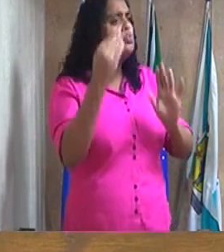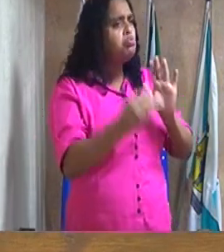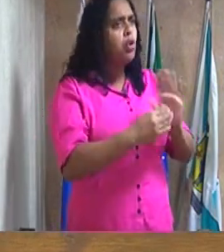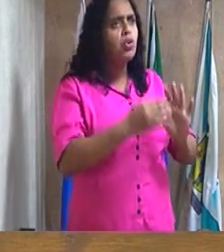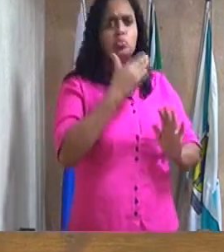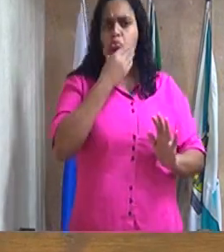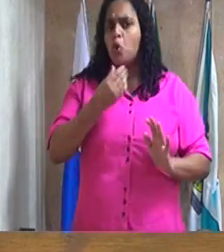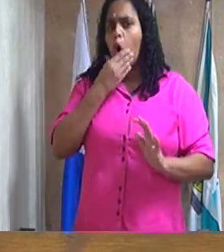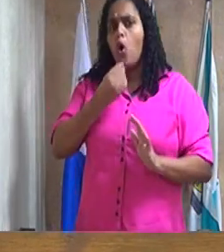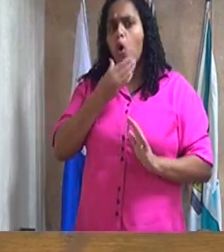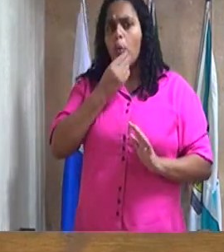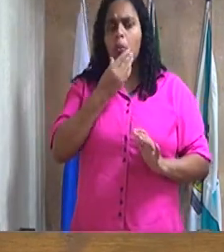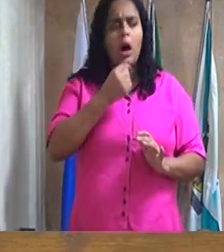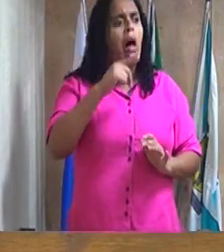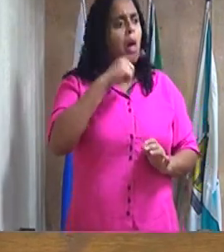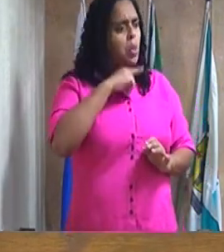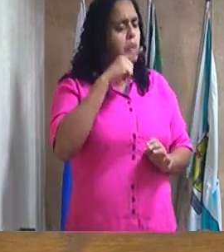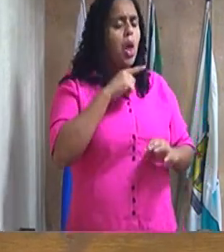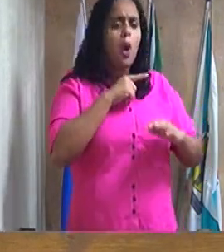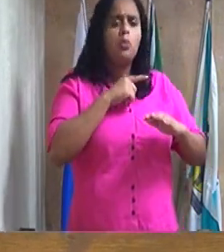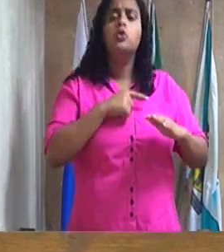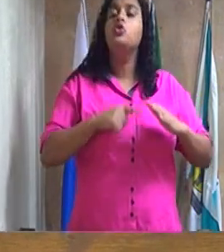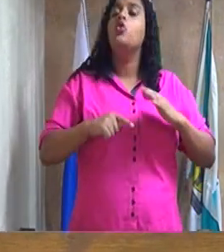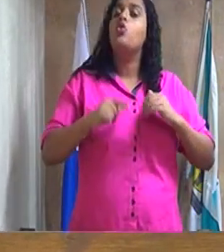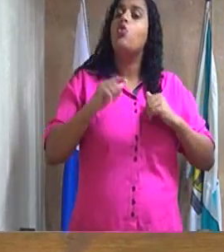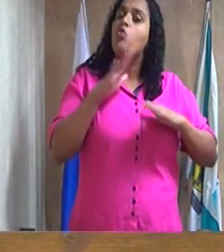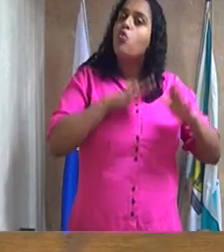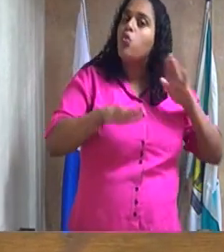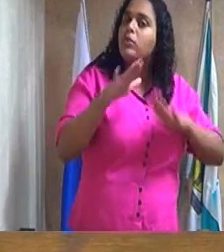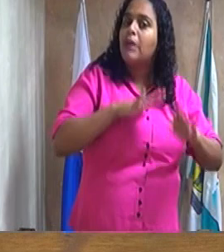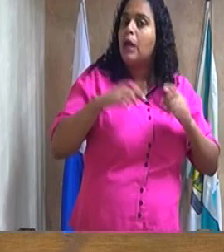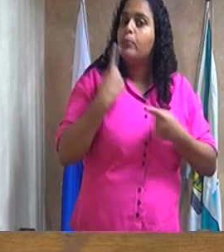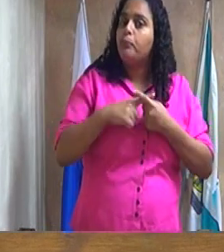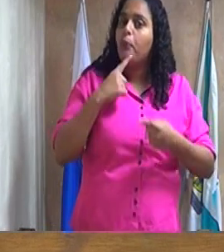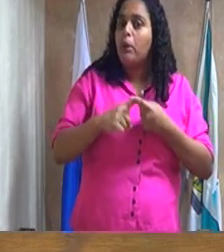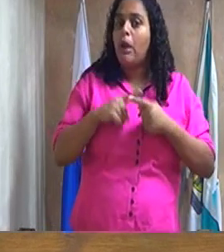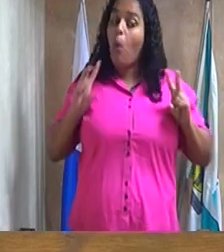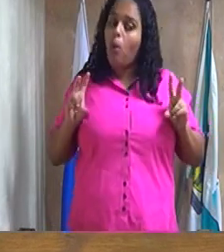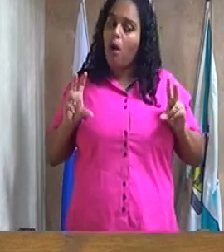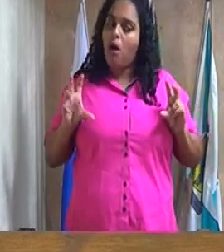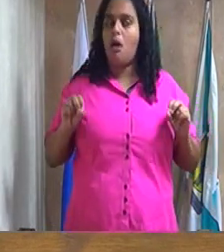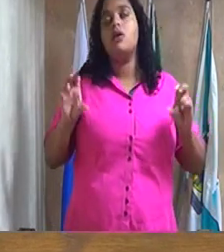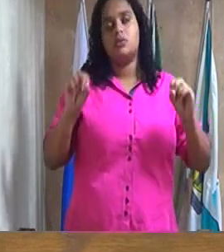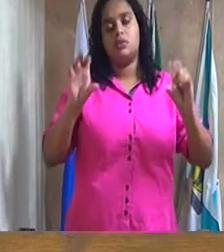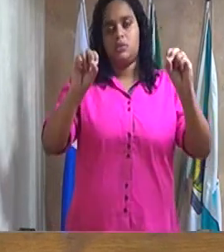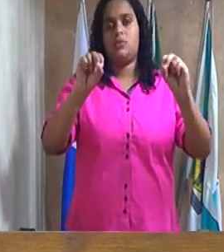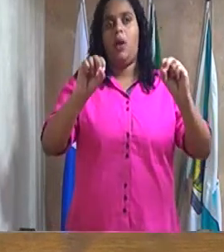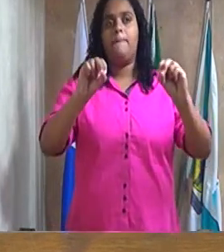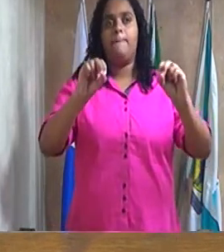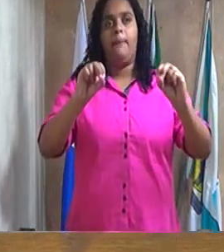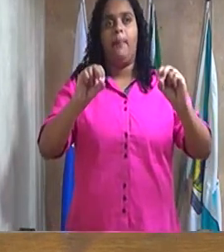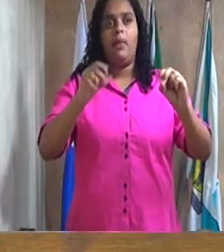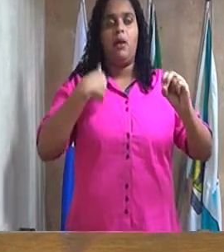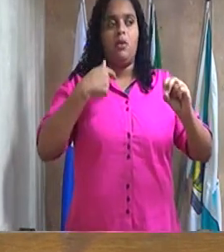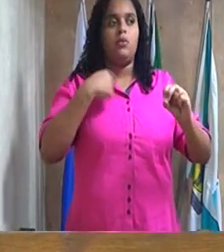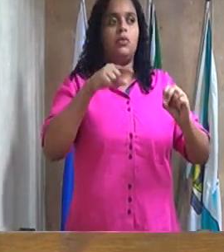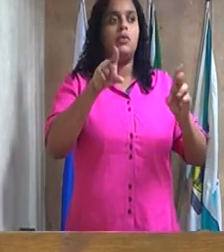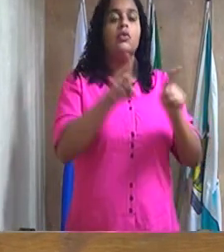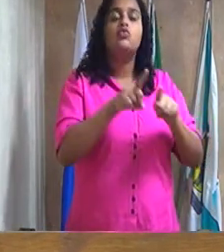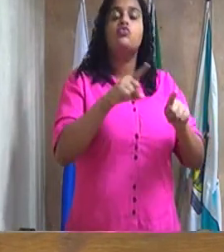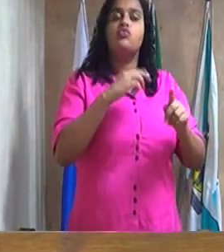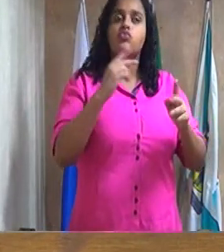homens, tenhamos esse cuidado. Porque o câncer, enquanto descoberto na